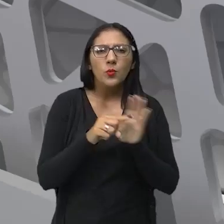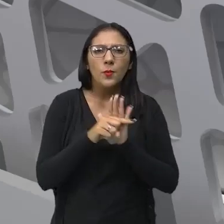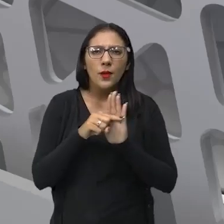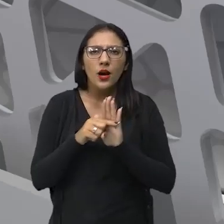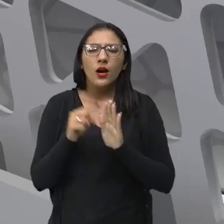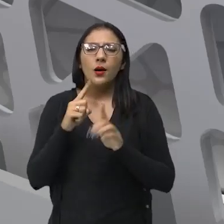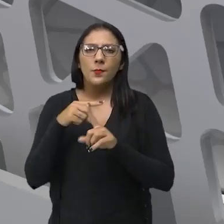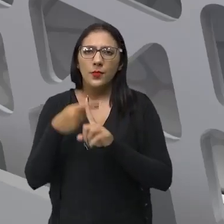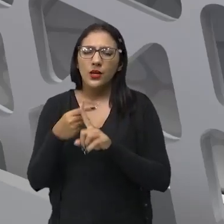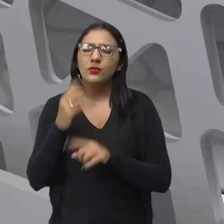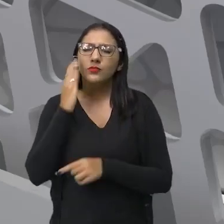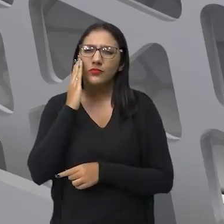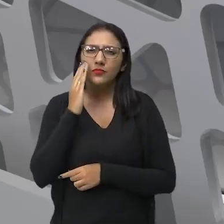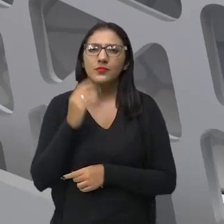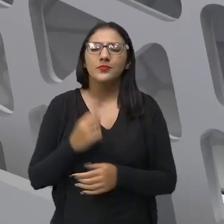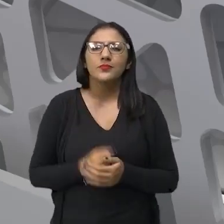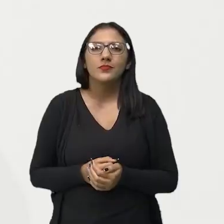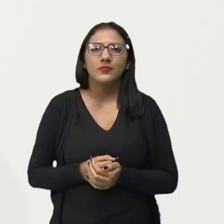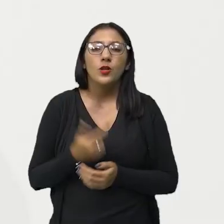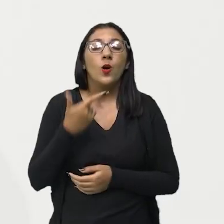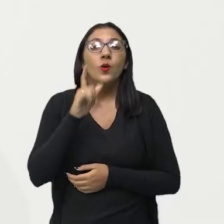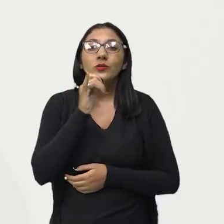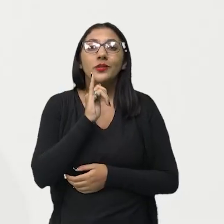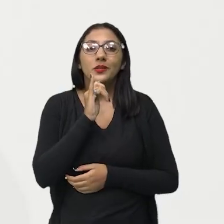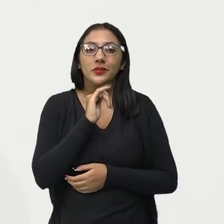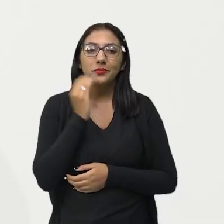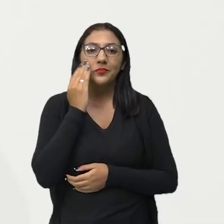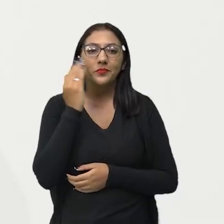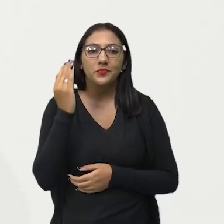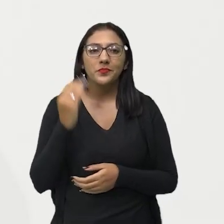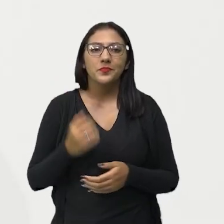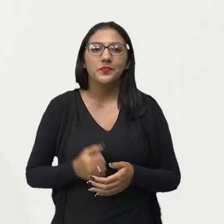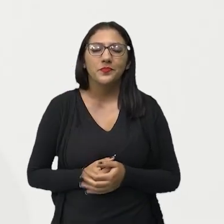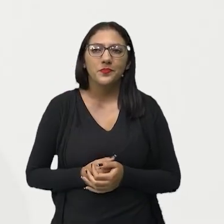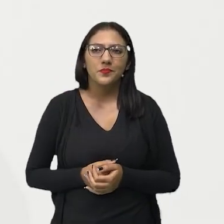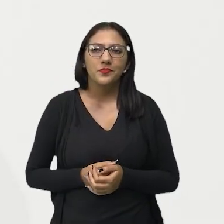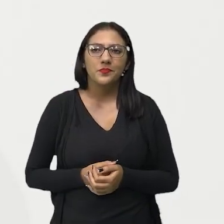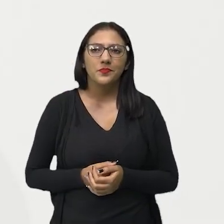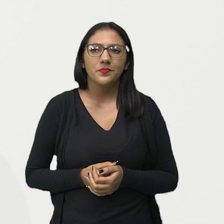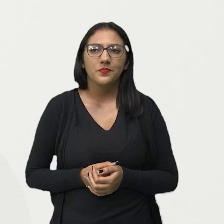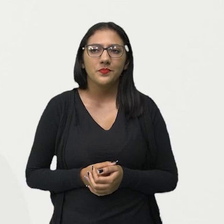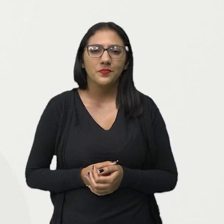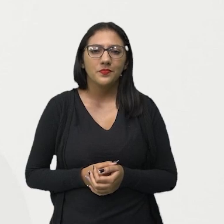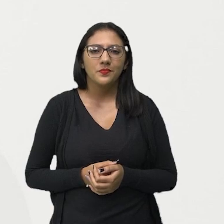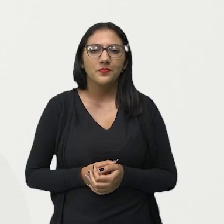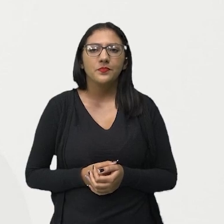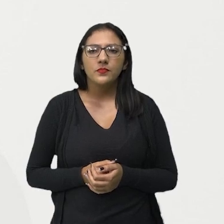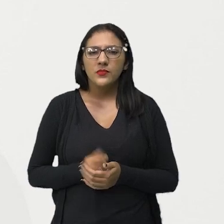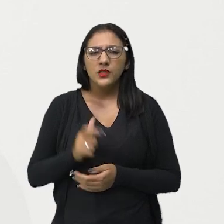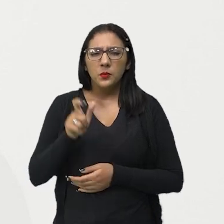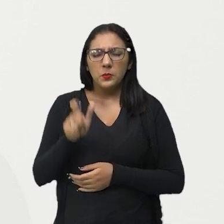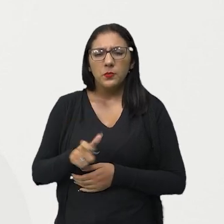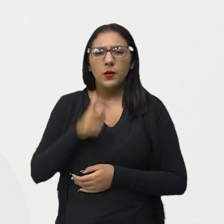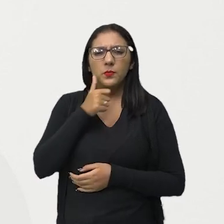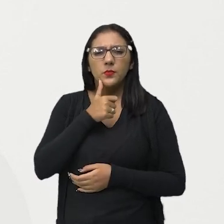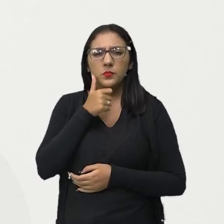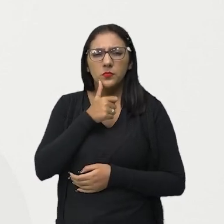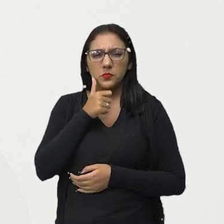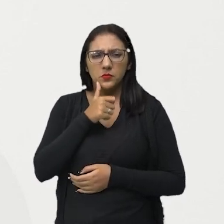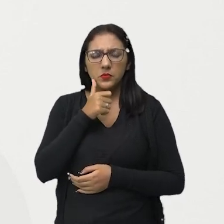já se garante, né? Bora ver mais um exemplo? Acompanhe comigo na tela, olha só. Laura tinha